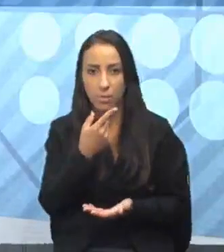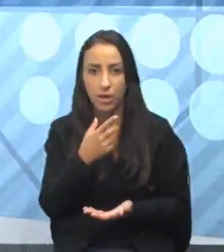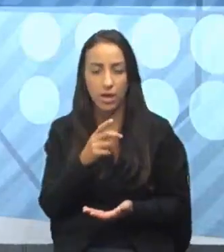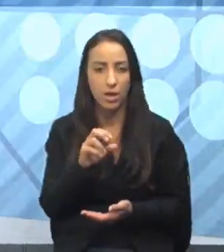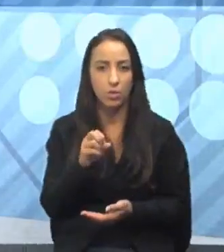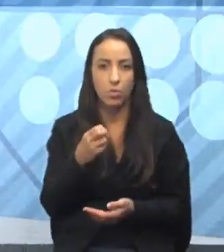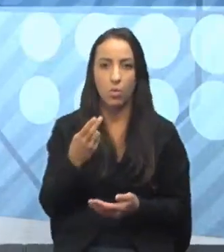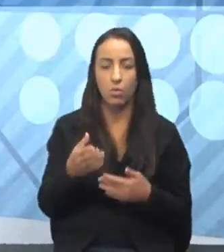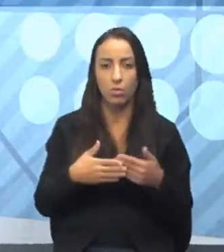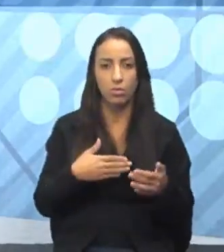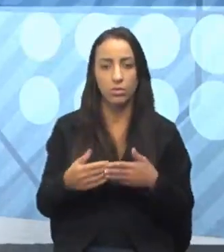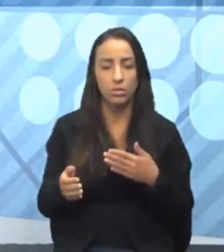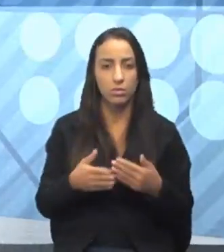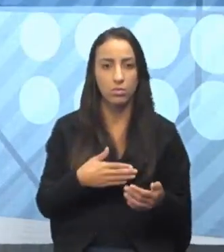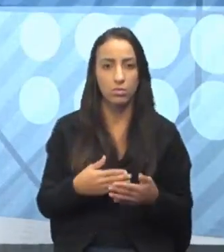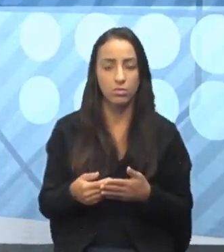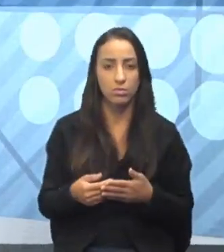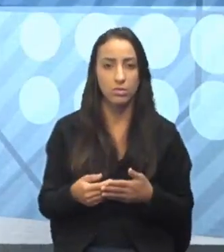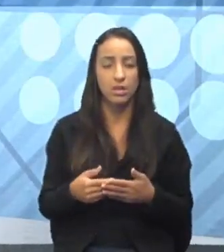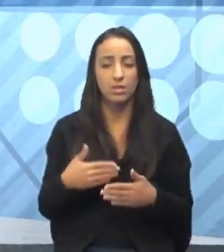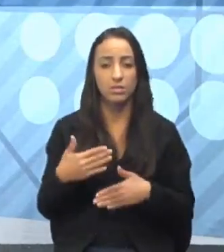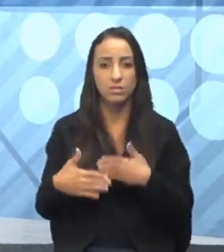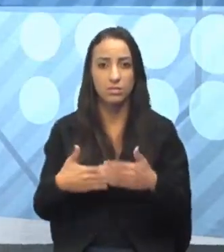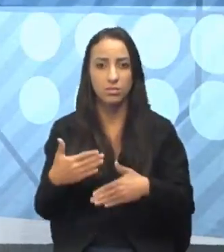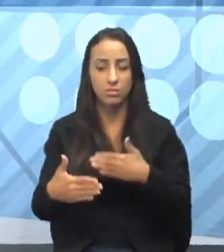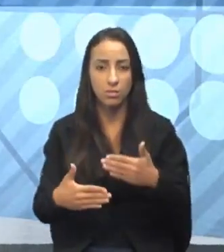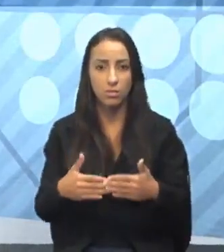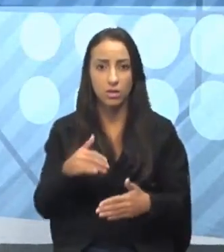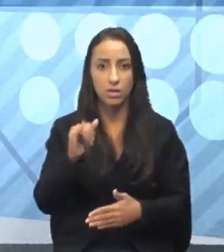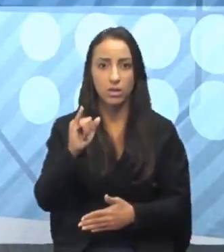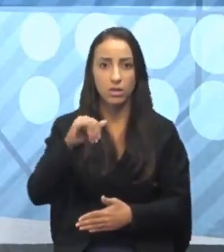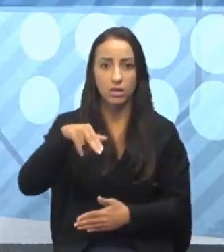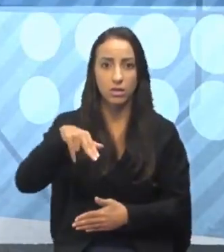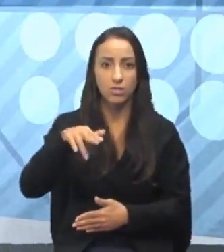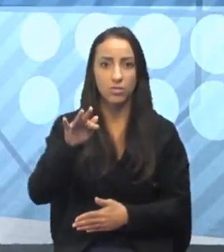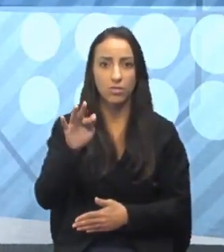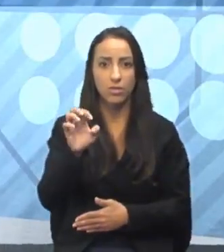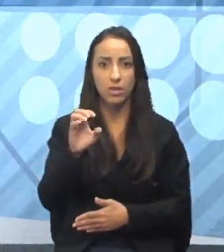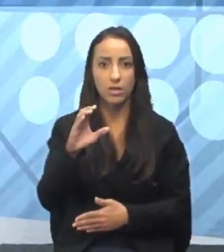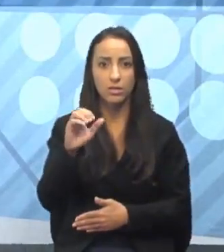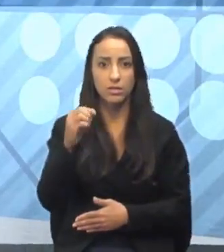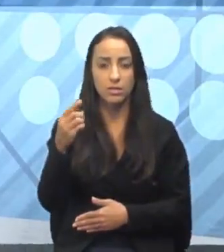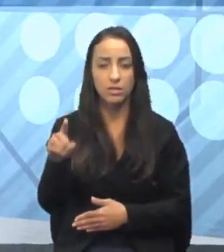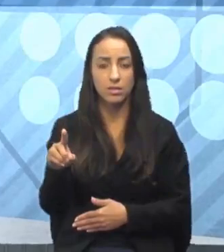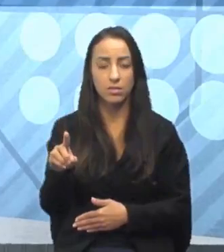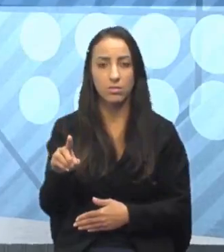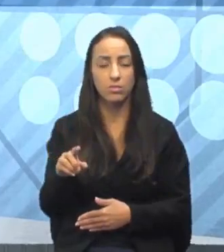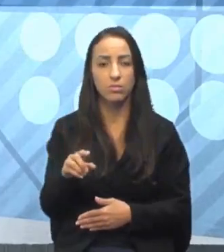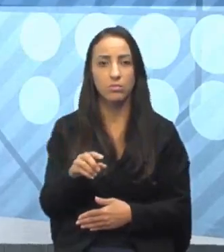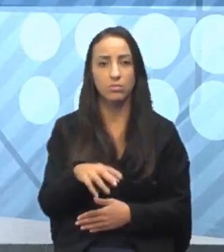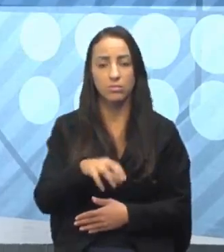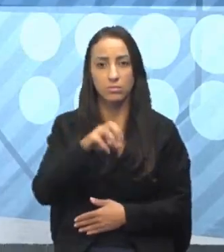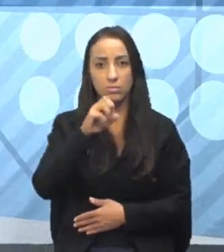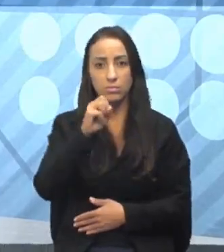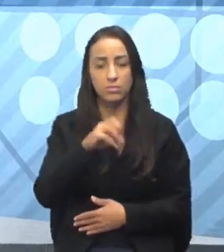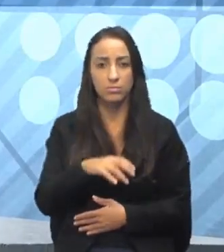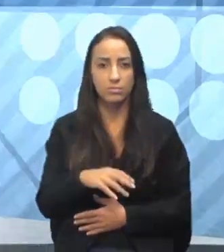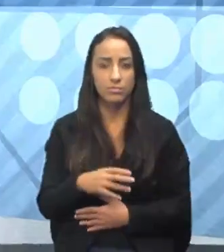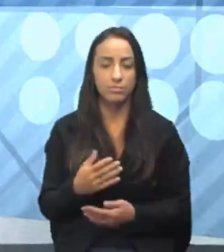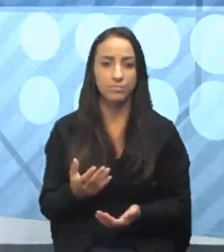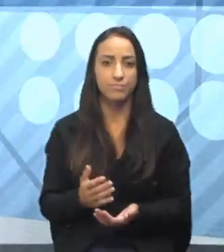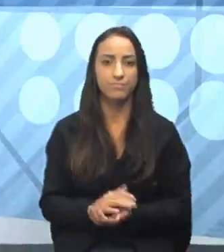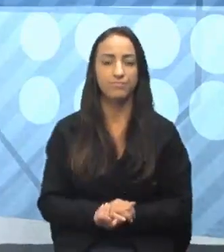o desenvolvimento de uma infecção respiratória, que na grande maioria das vezes é o desenvolvimento